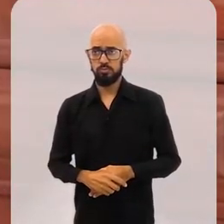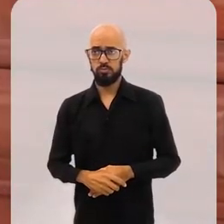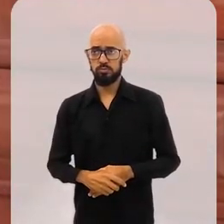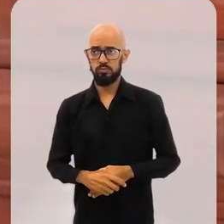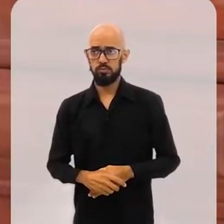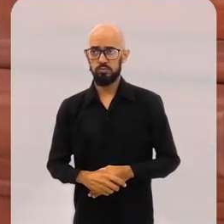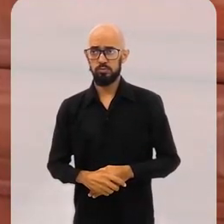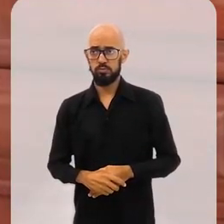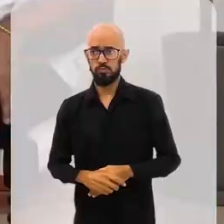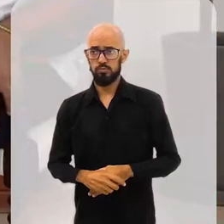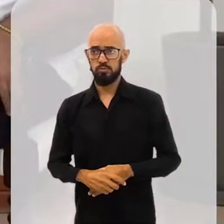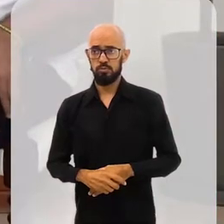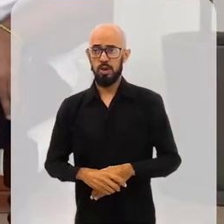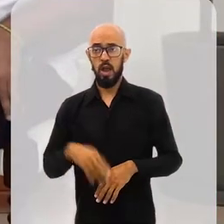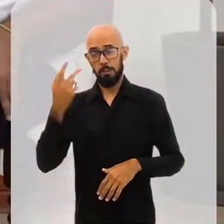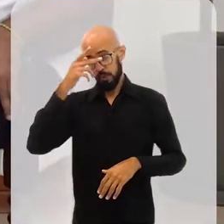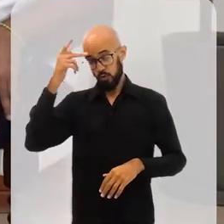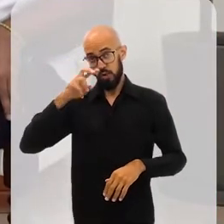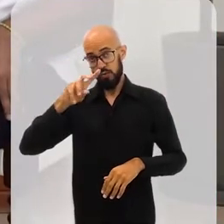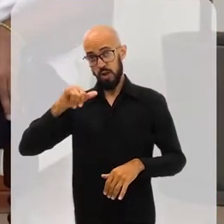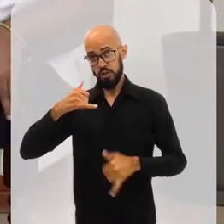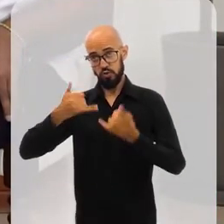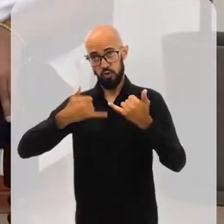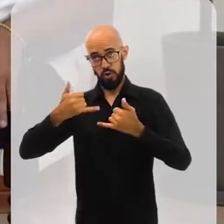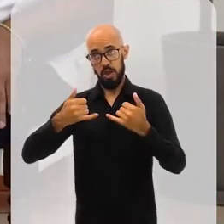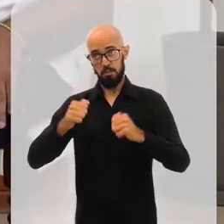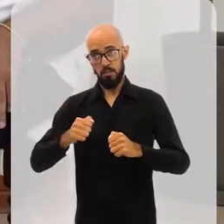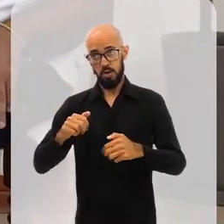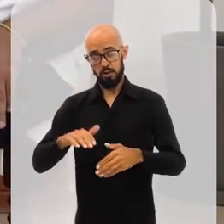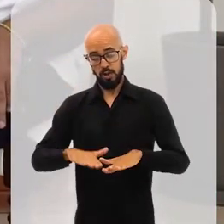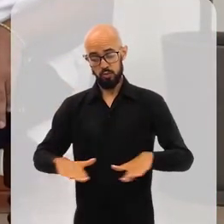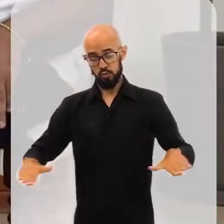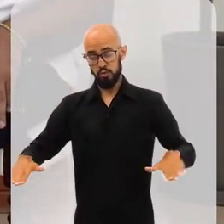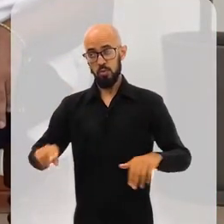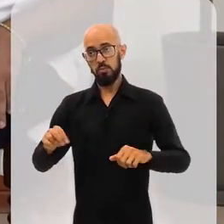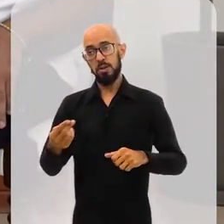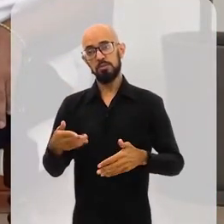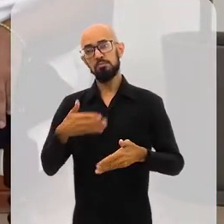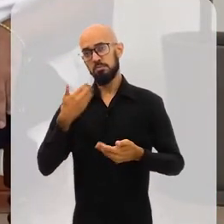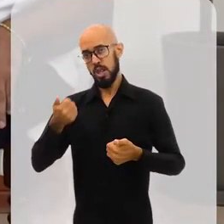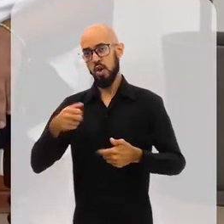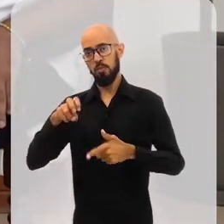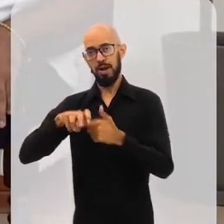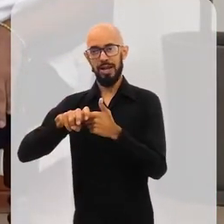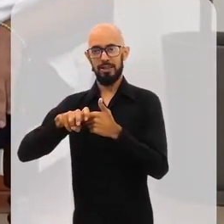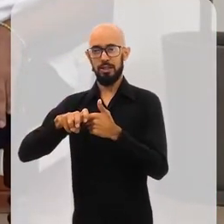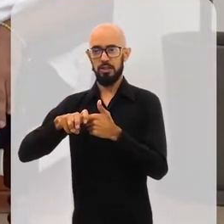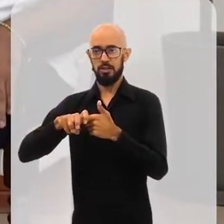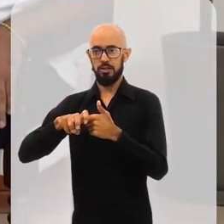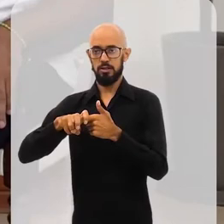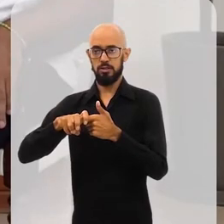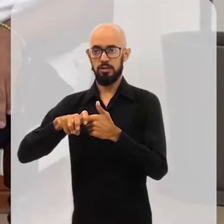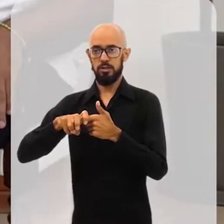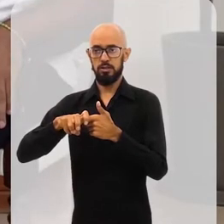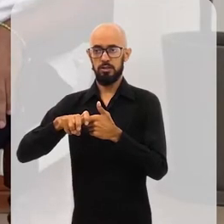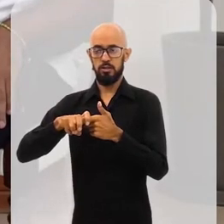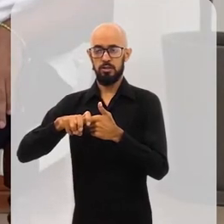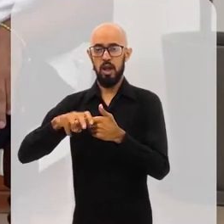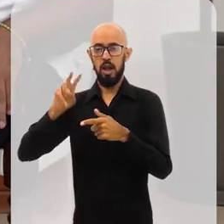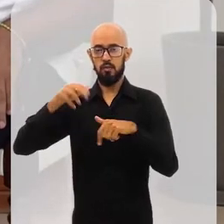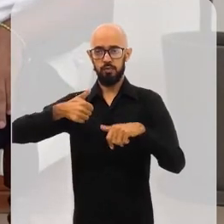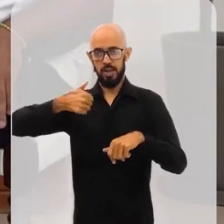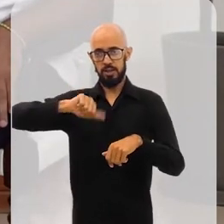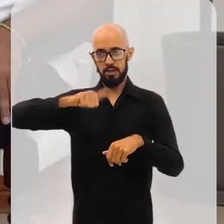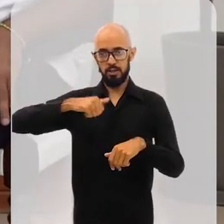a pessoa que foi jogar. Os dois têm que ficar no chão. A pessoa que vai jogar, ela pode estar no chão, mas é de preferência numa cadeira. Certo. De